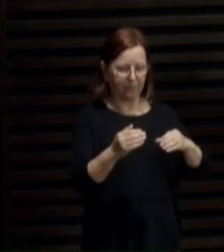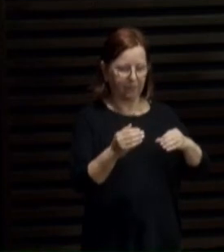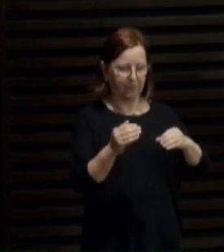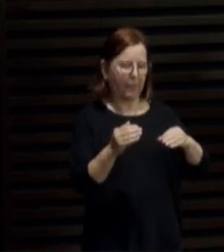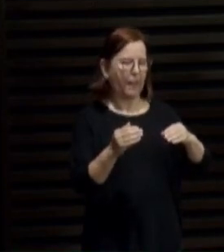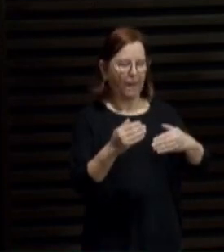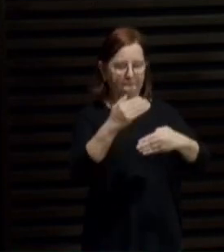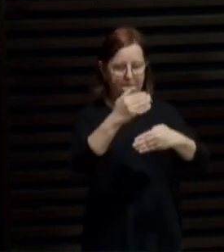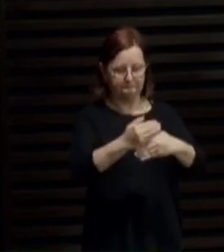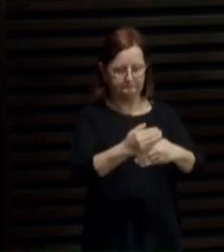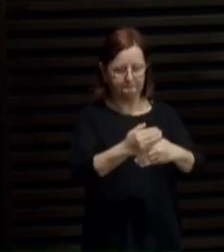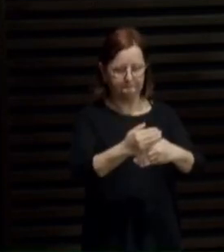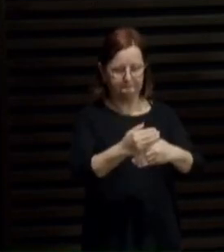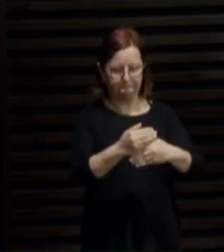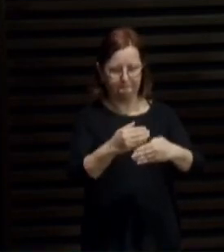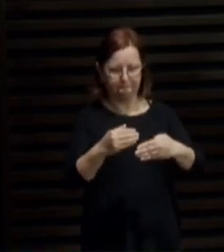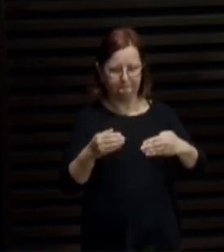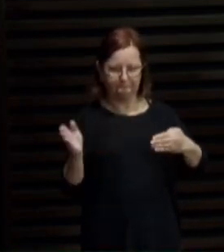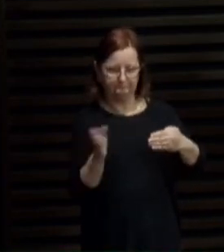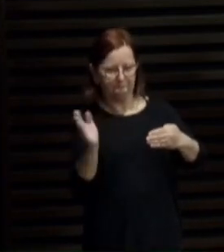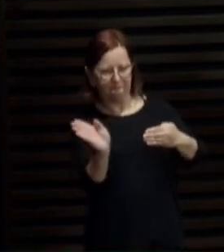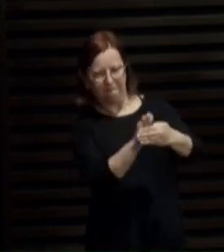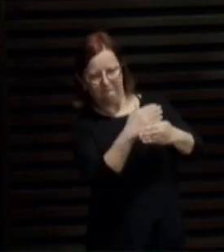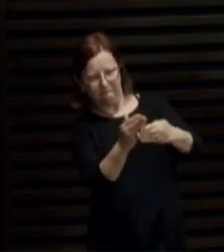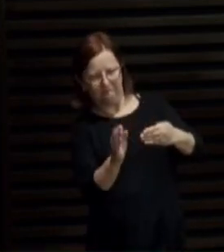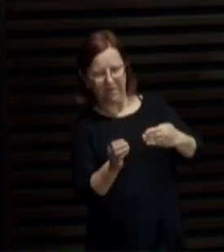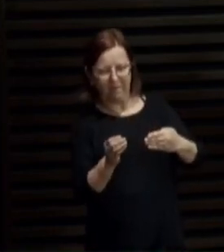tal, e depois ficaram os pedaços, ele foi